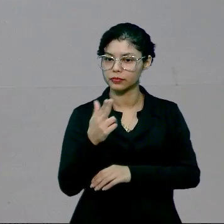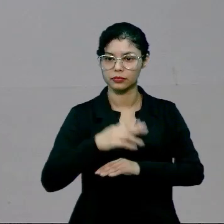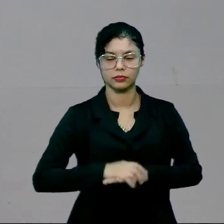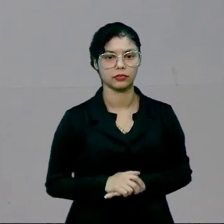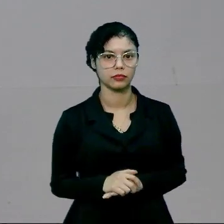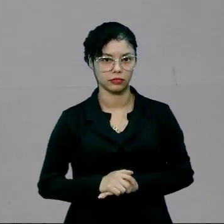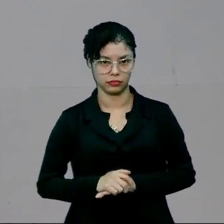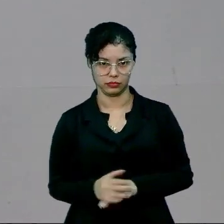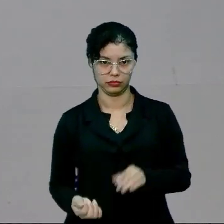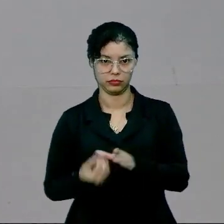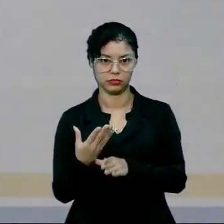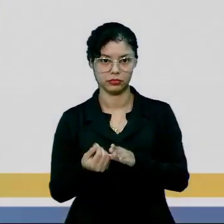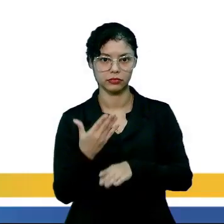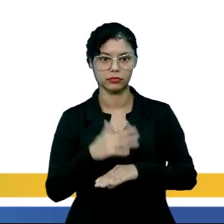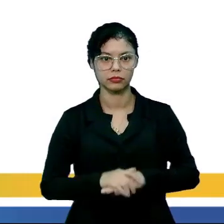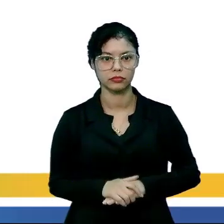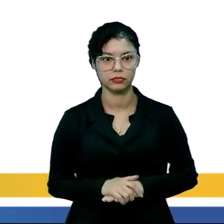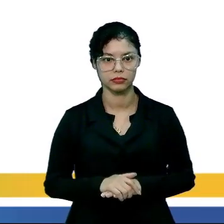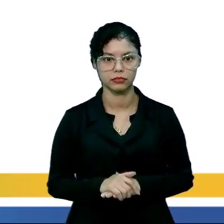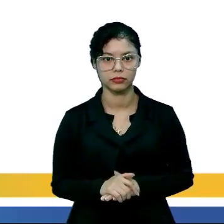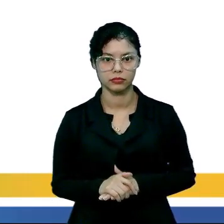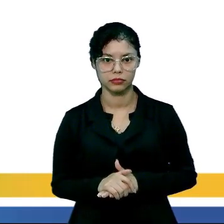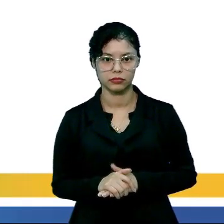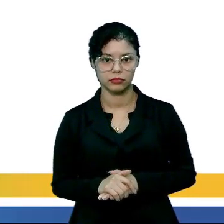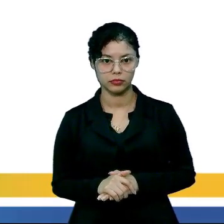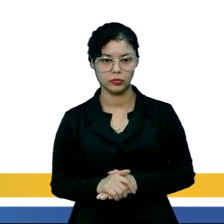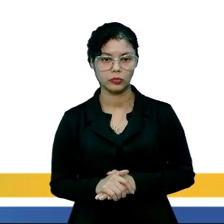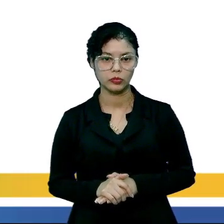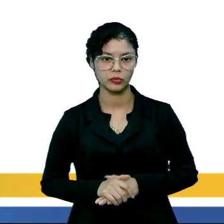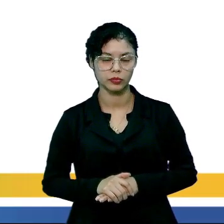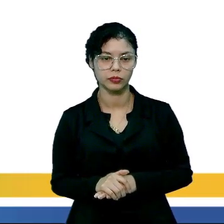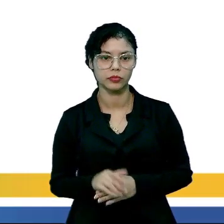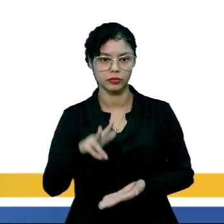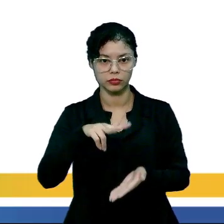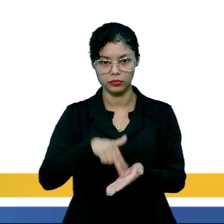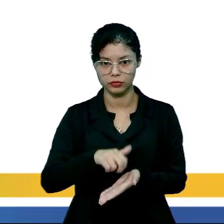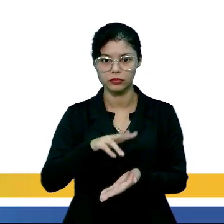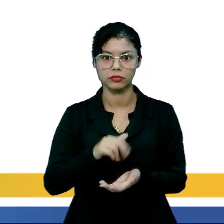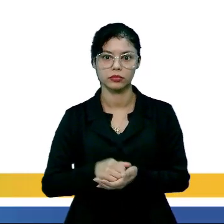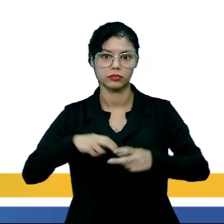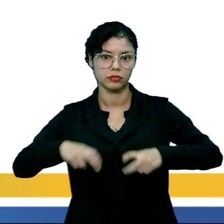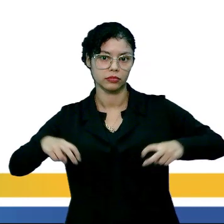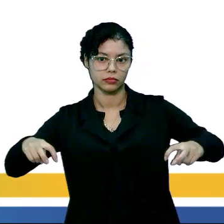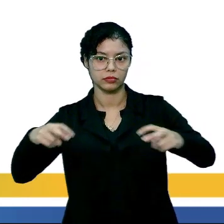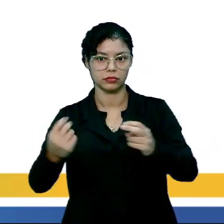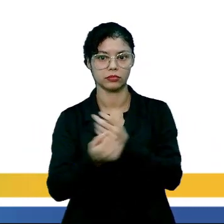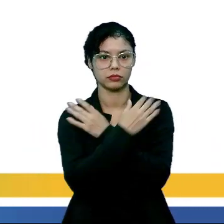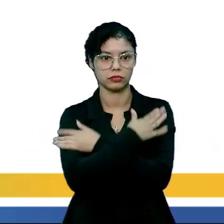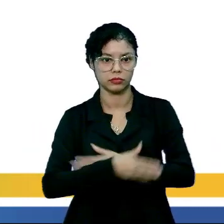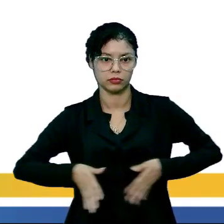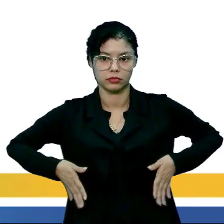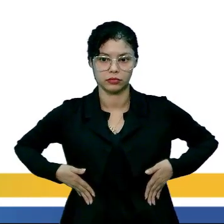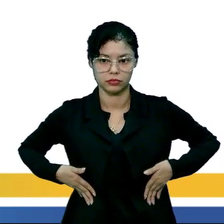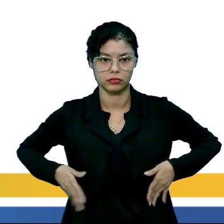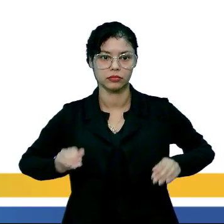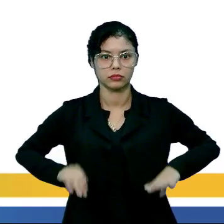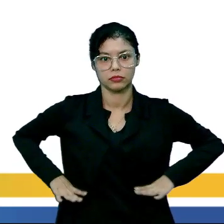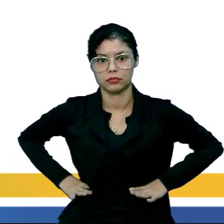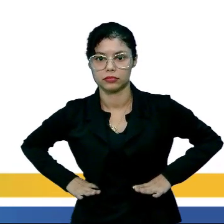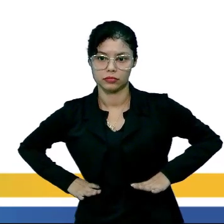aí nessa produção, tá? Ela saltou em meio da roda, com os braços na